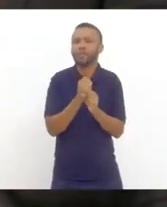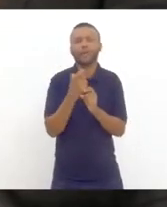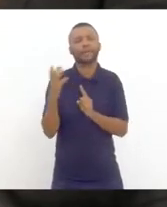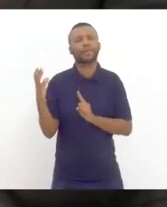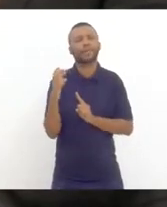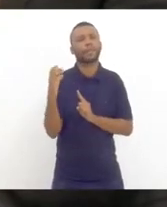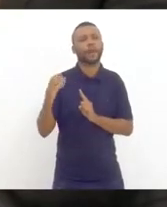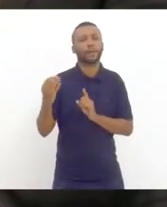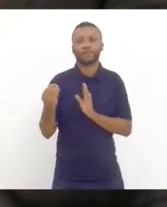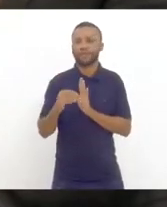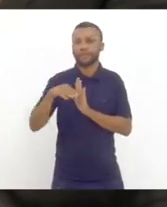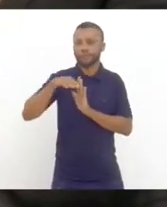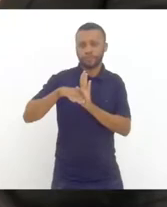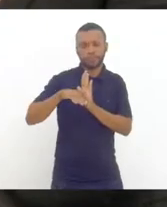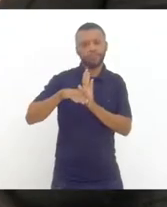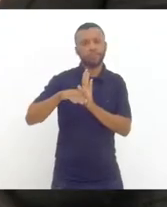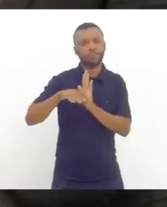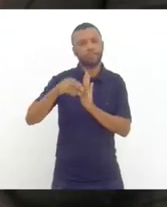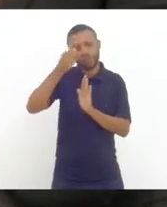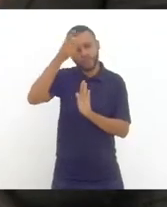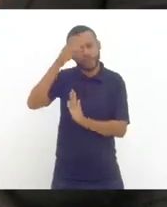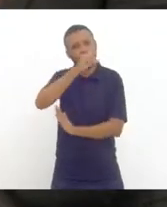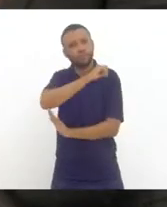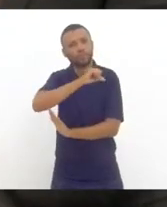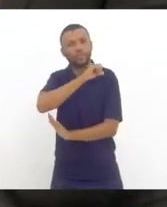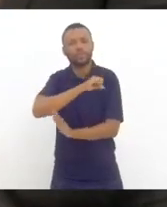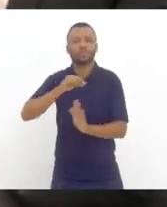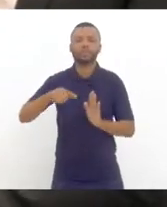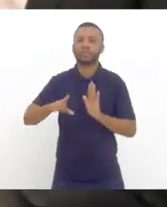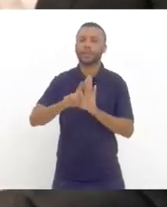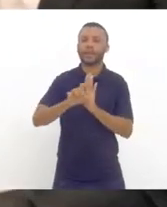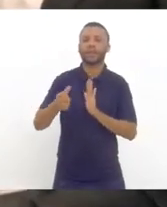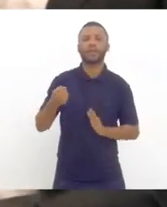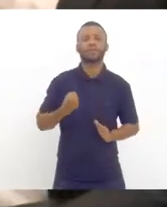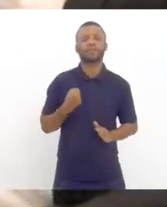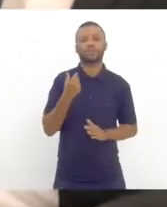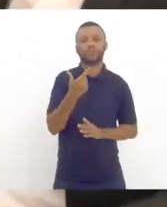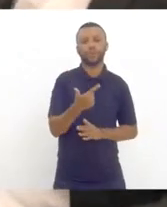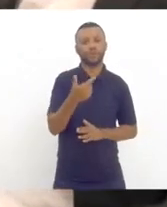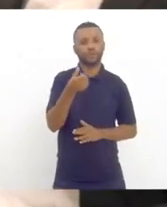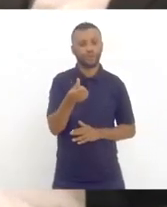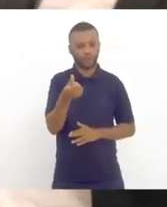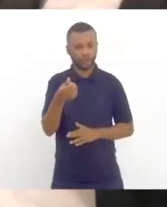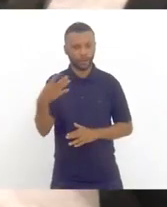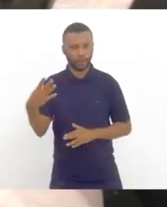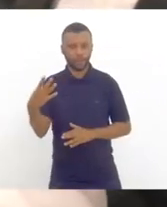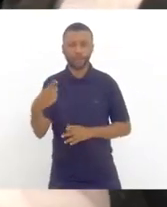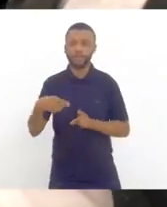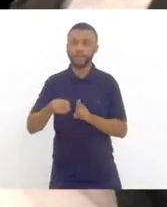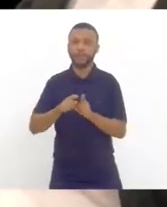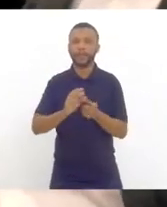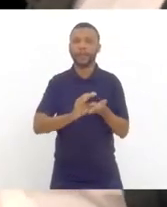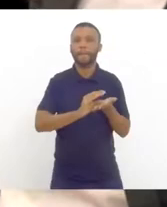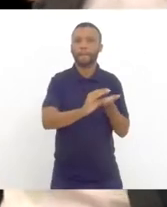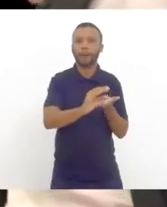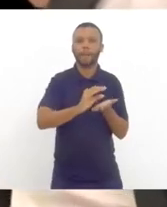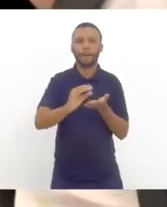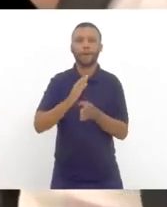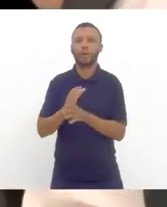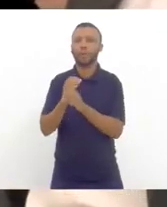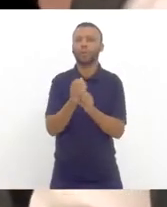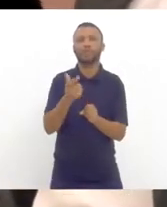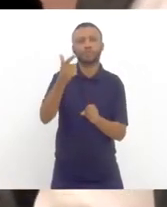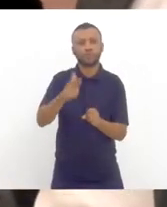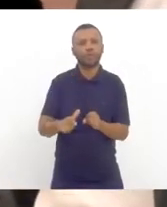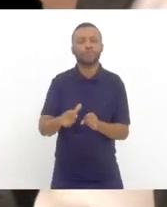Janeiro na Lei 2664 e, naturalmente, também a redivisão para os demais municípios.